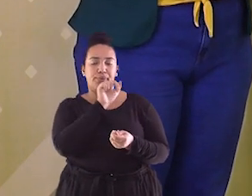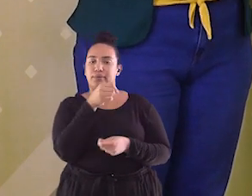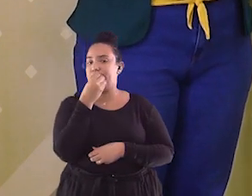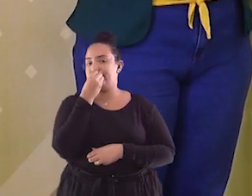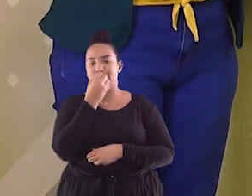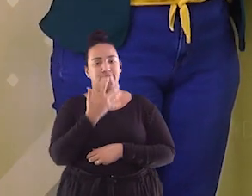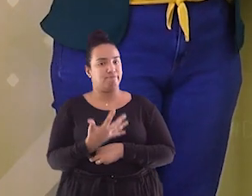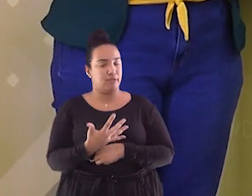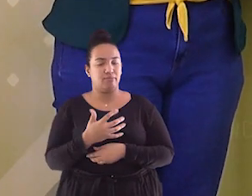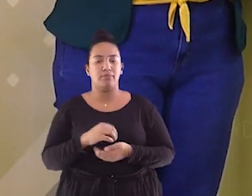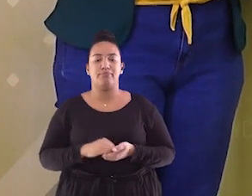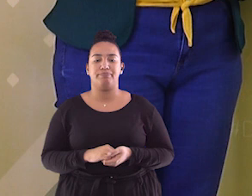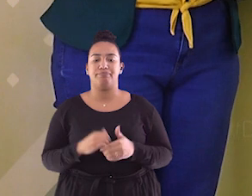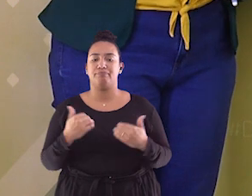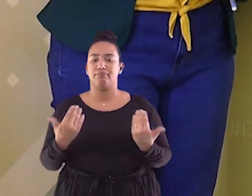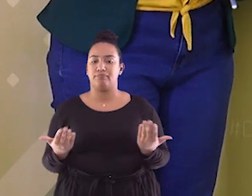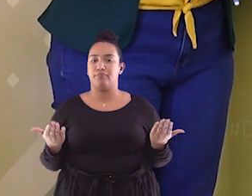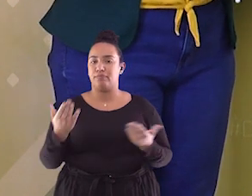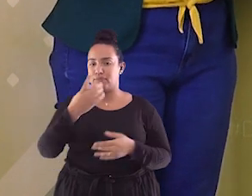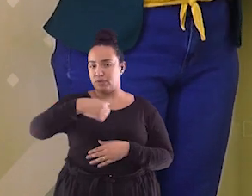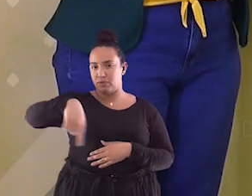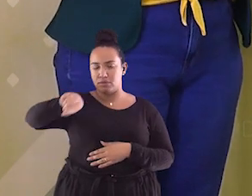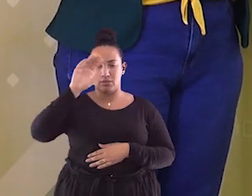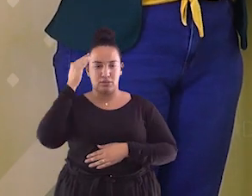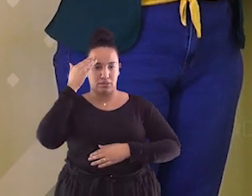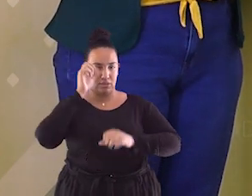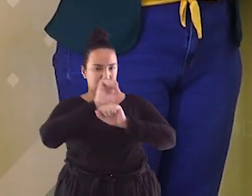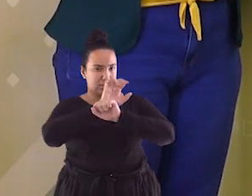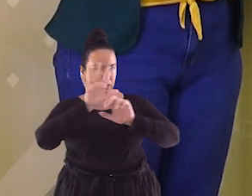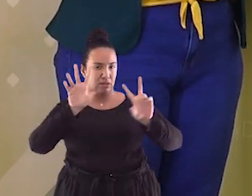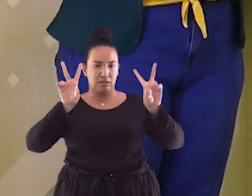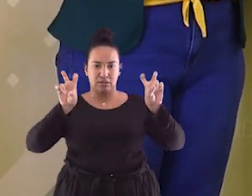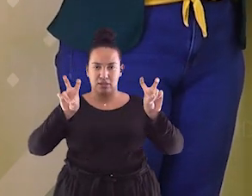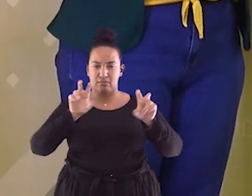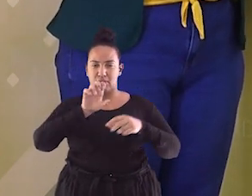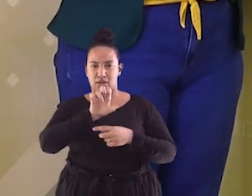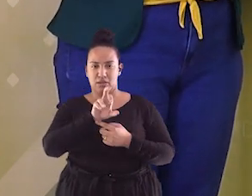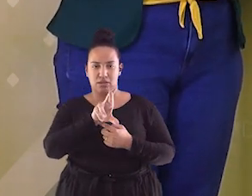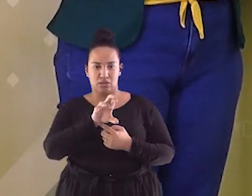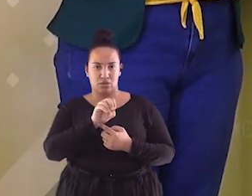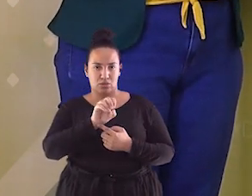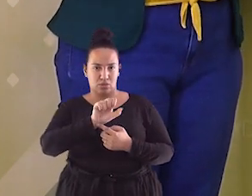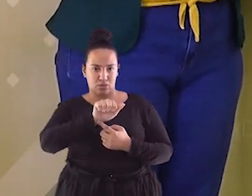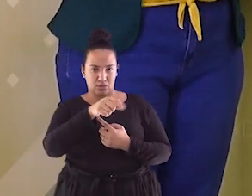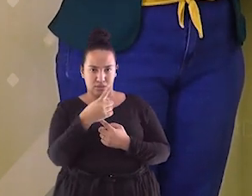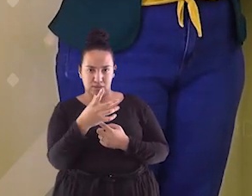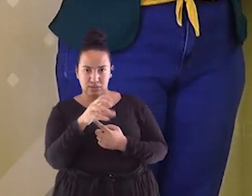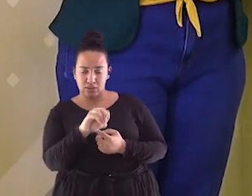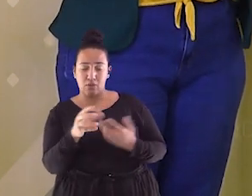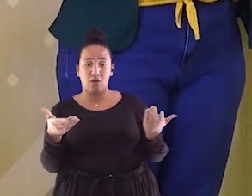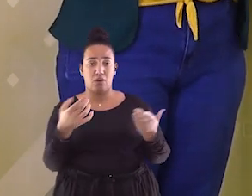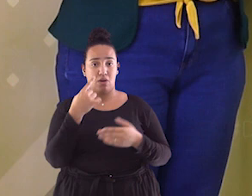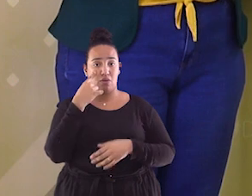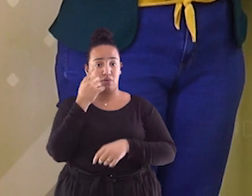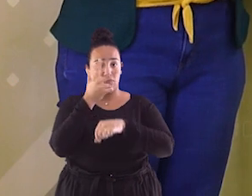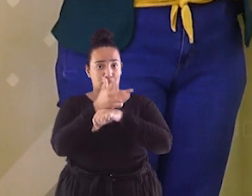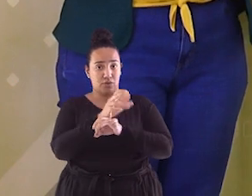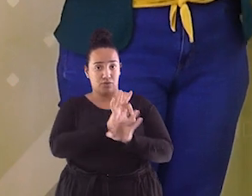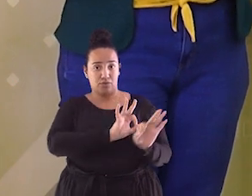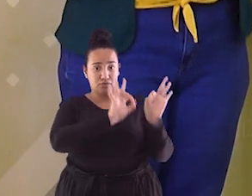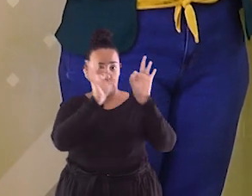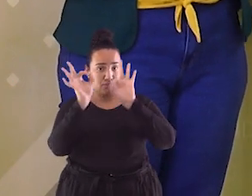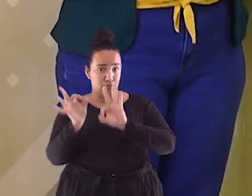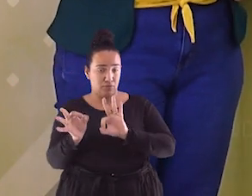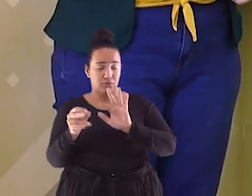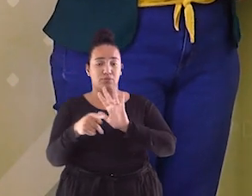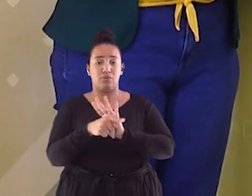né? Para a gente entender um pouco mais sobre a erosão de uma forma prática e real, vamos assistir a um vídeo do canal